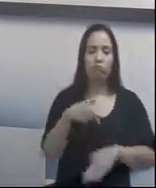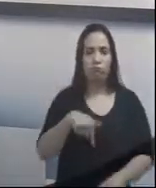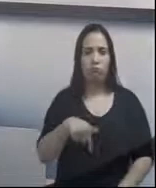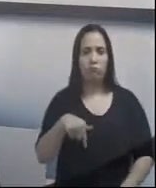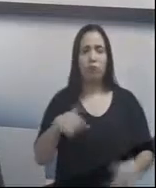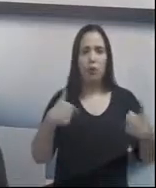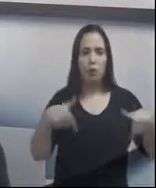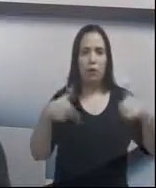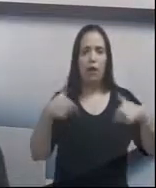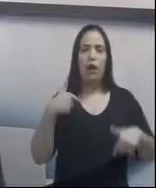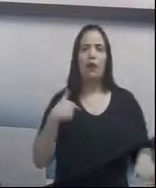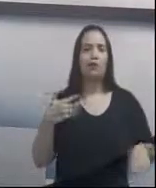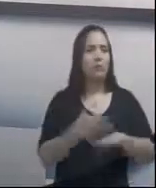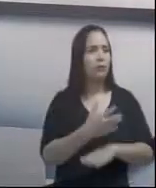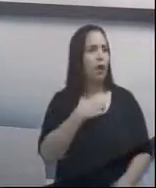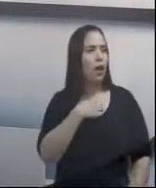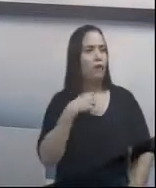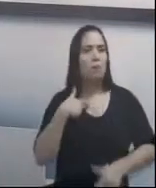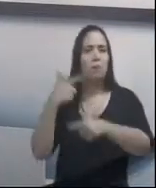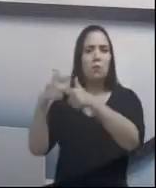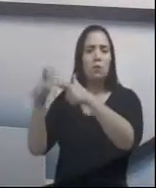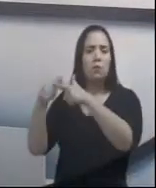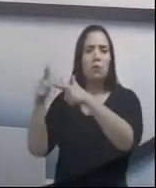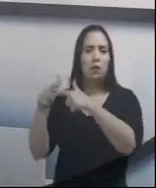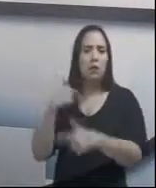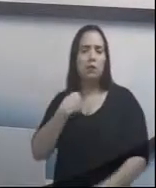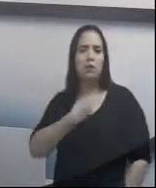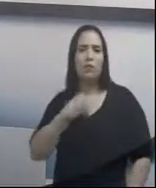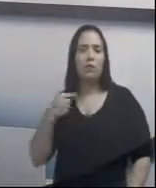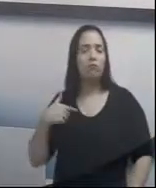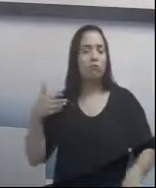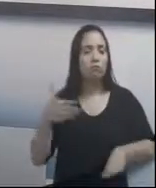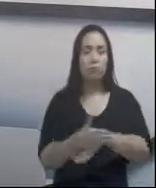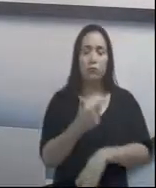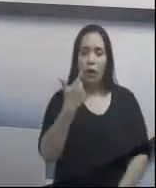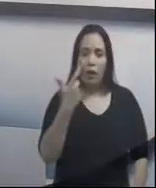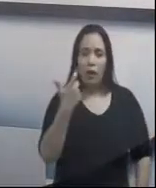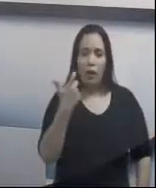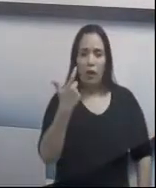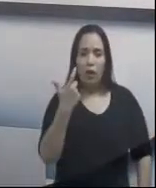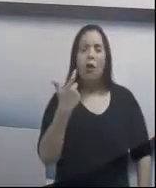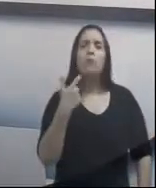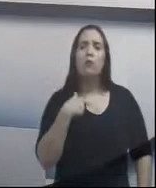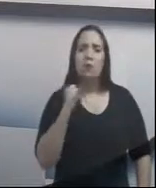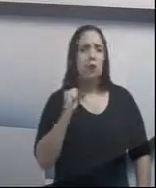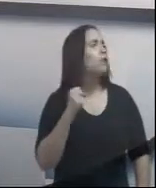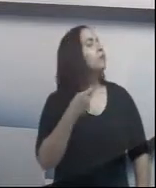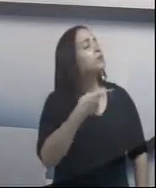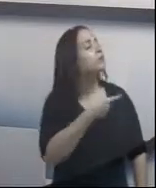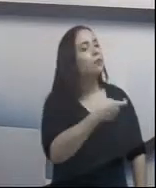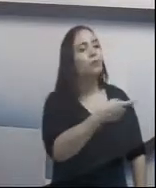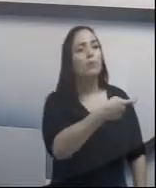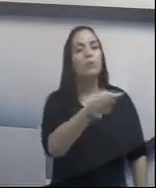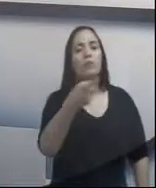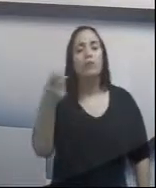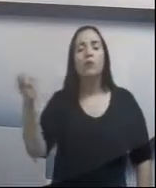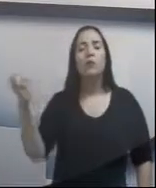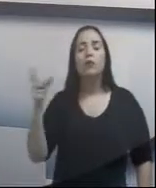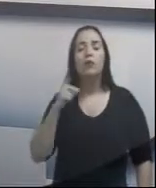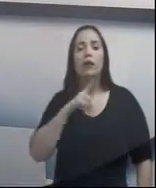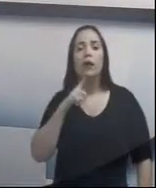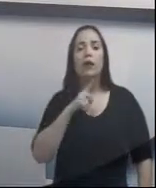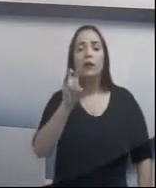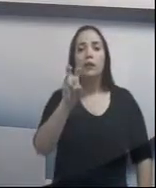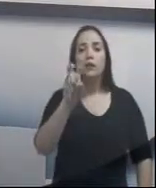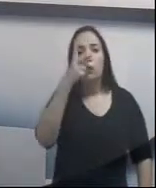revoltado com a vida e tenho um problema grave e entro nesse estúdio aqui com a arma na mão, Eu fazia um estrago aqui, tem umas